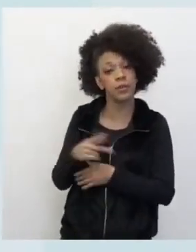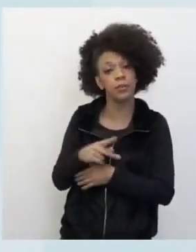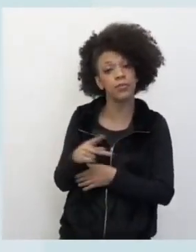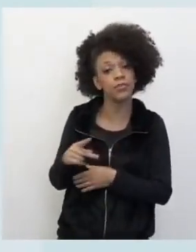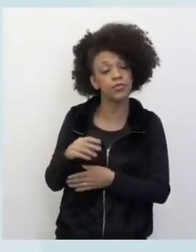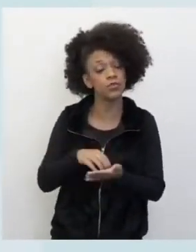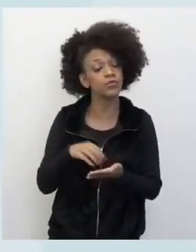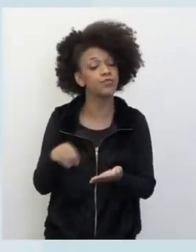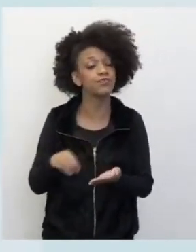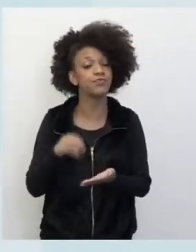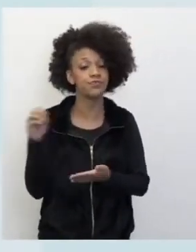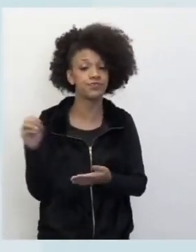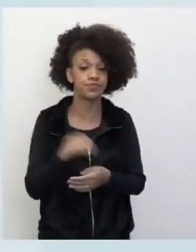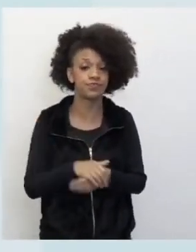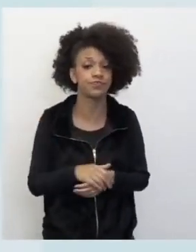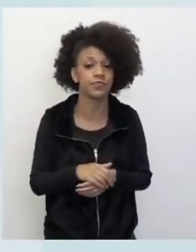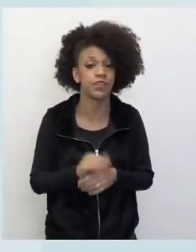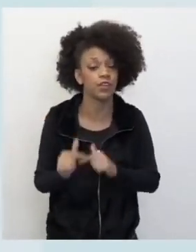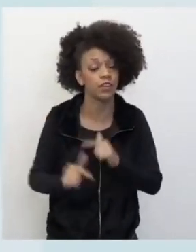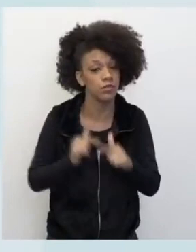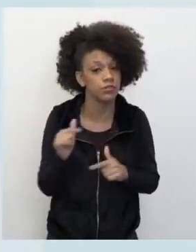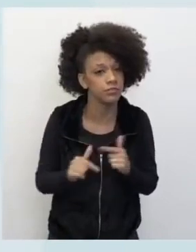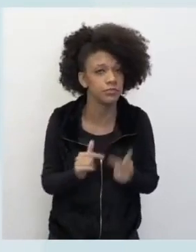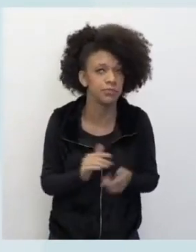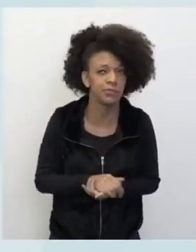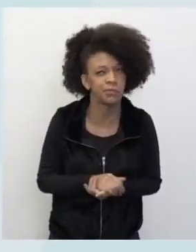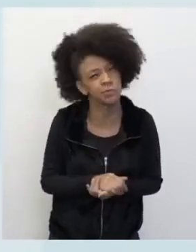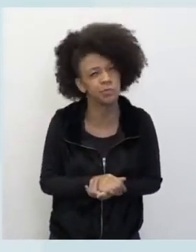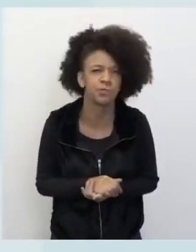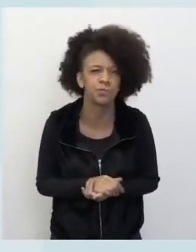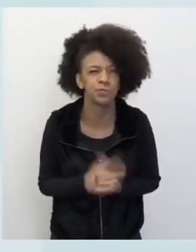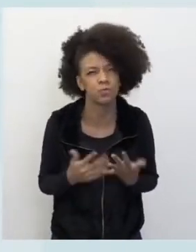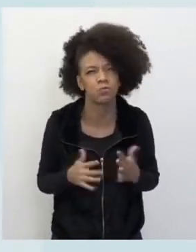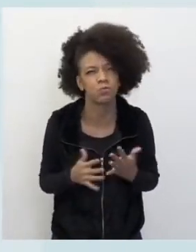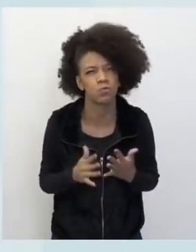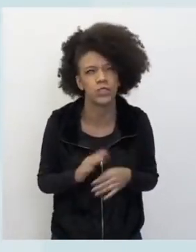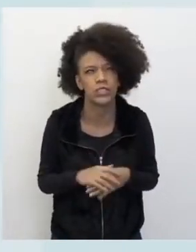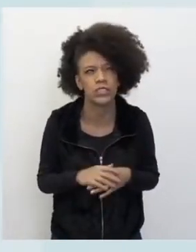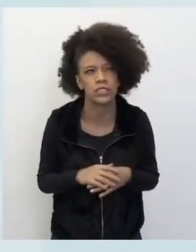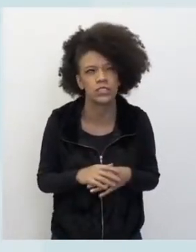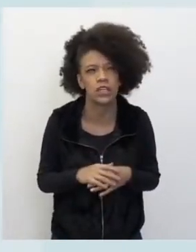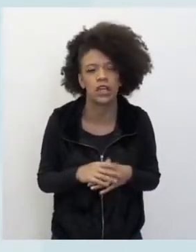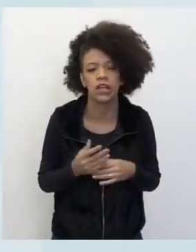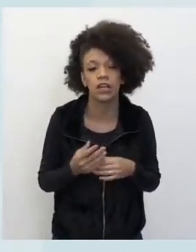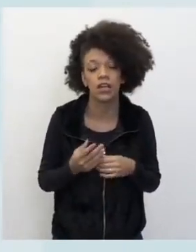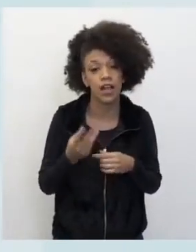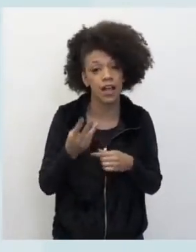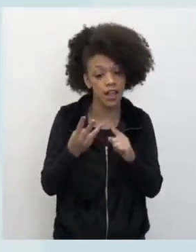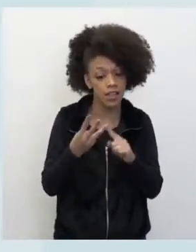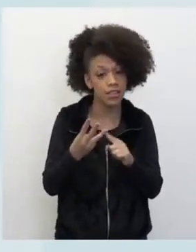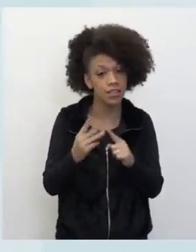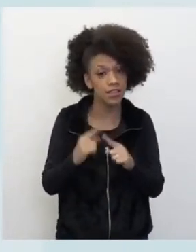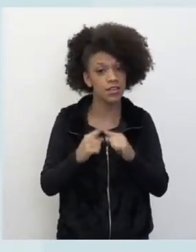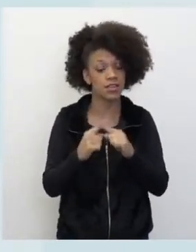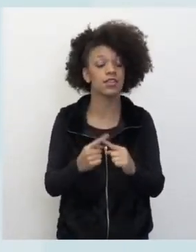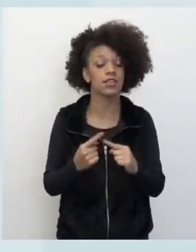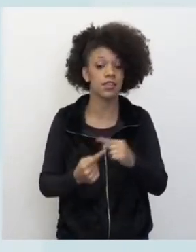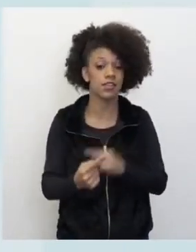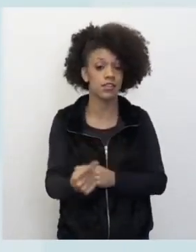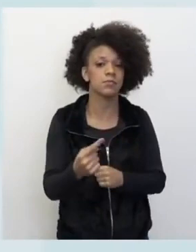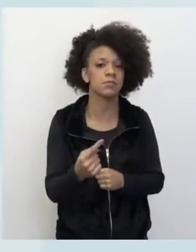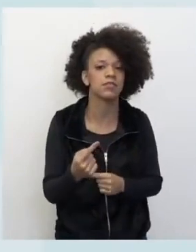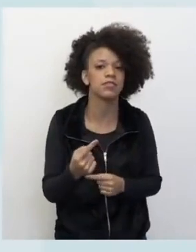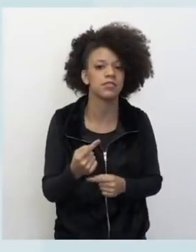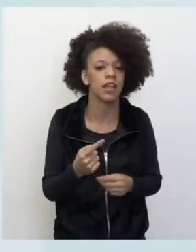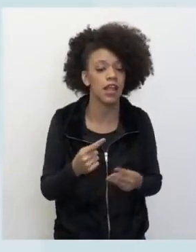Centro de Mídias. Eu trabalho, vamos dizer aí, se eu colocar isso mais 3 vezes na semana, então apareço aí em